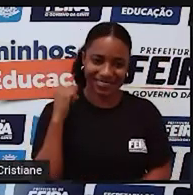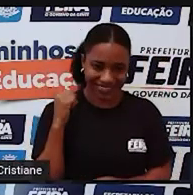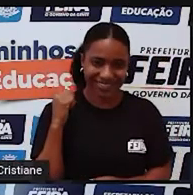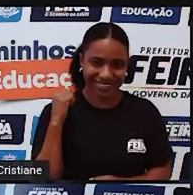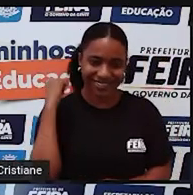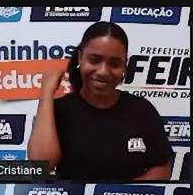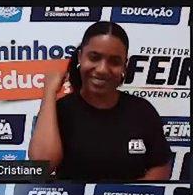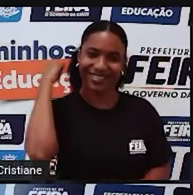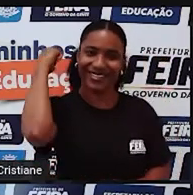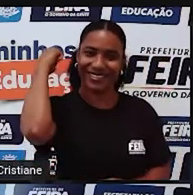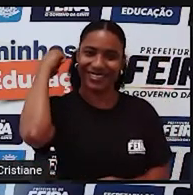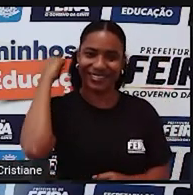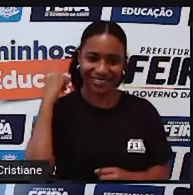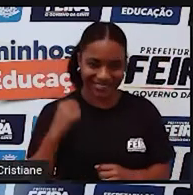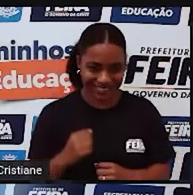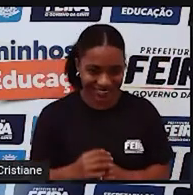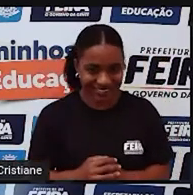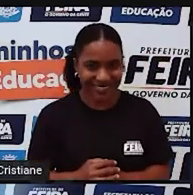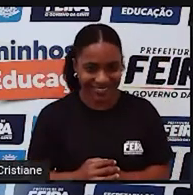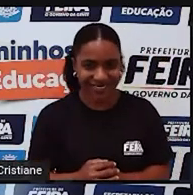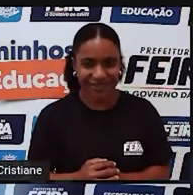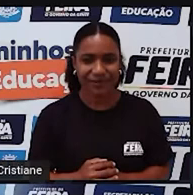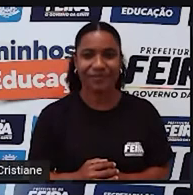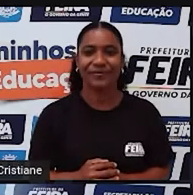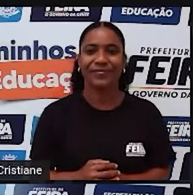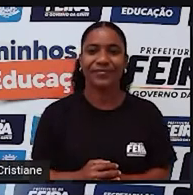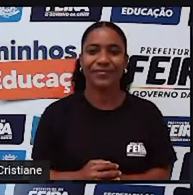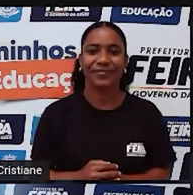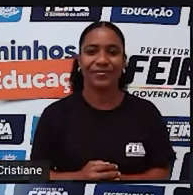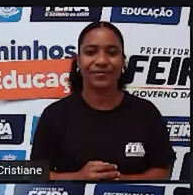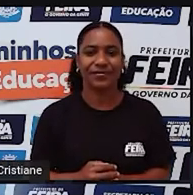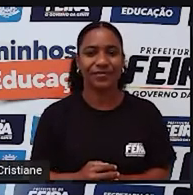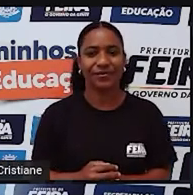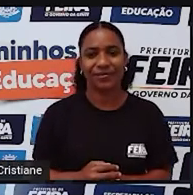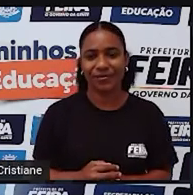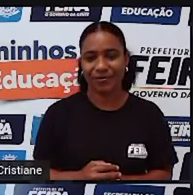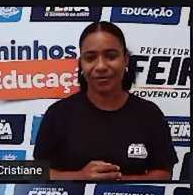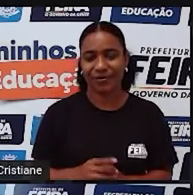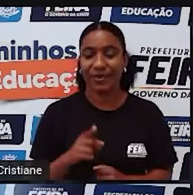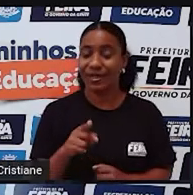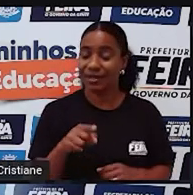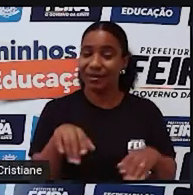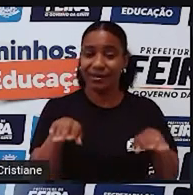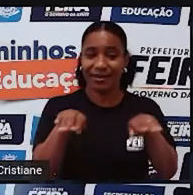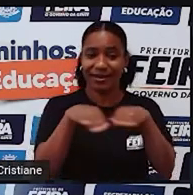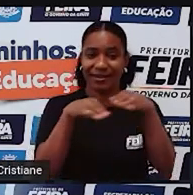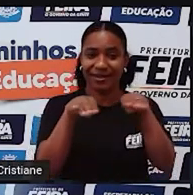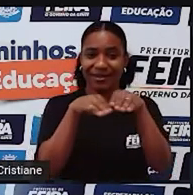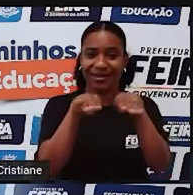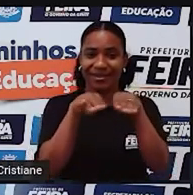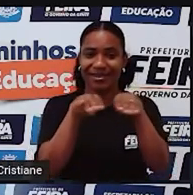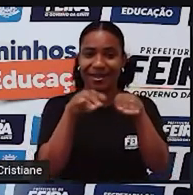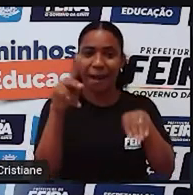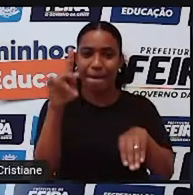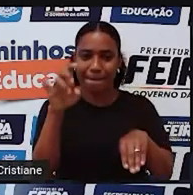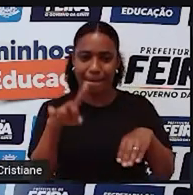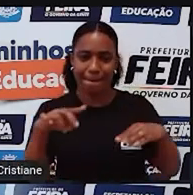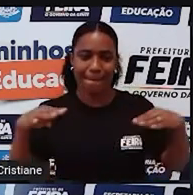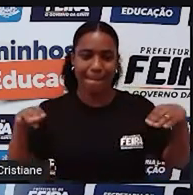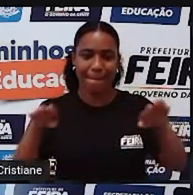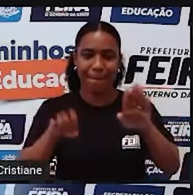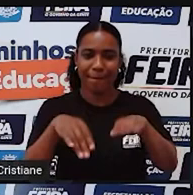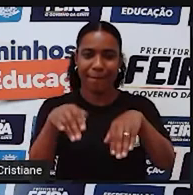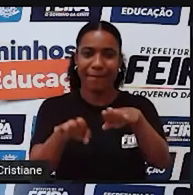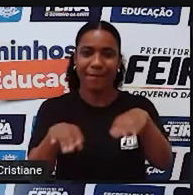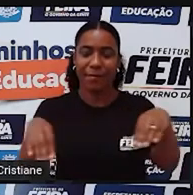um bate cotovelo no outro. For a shake seria unir os pés, tocar os pés. Então,